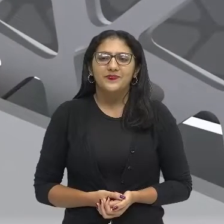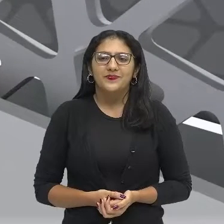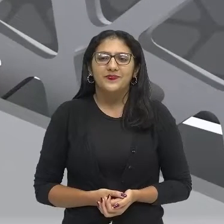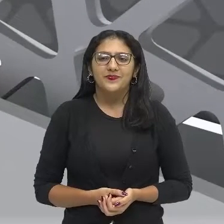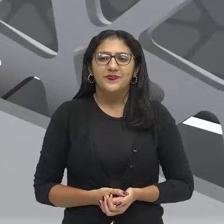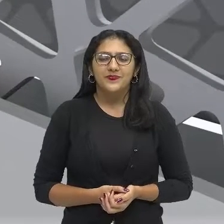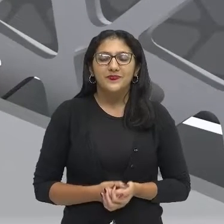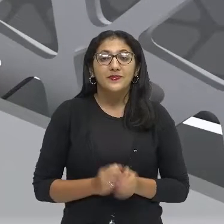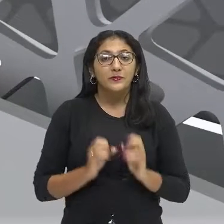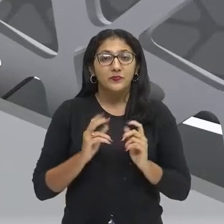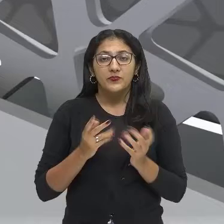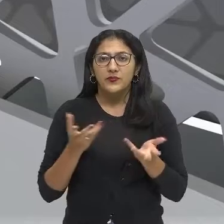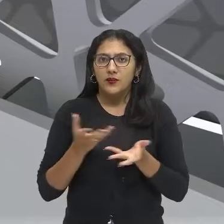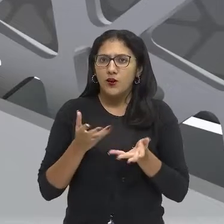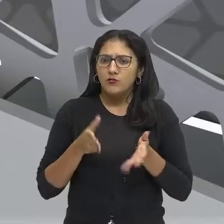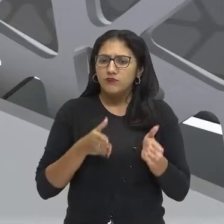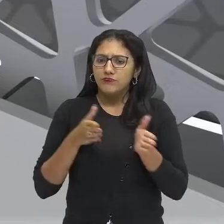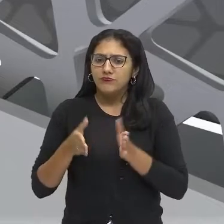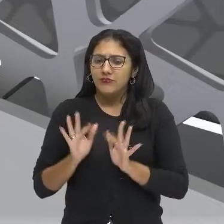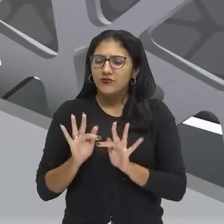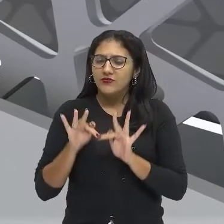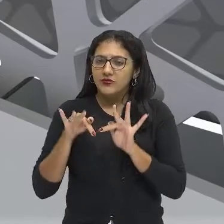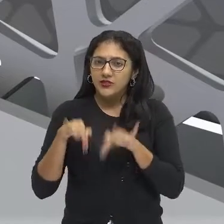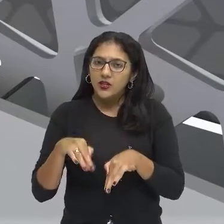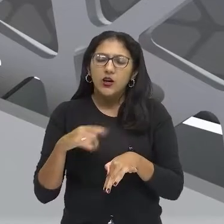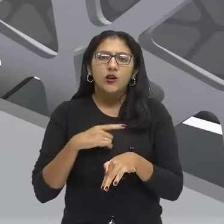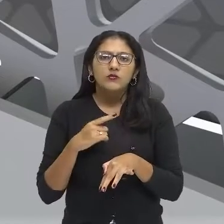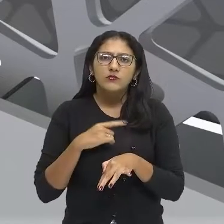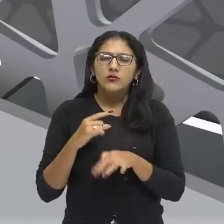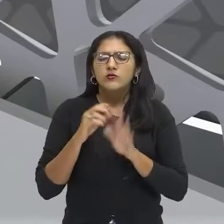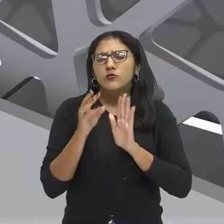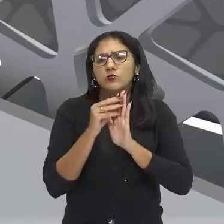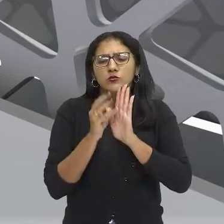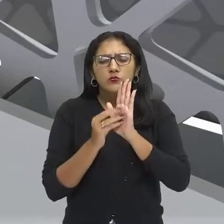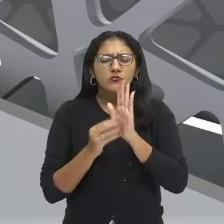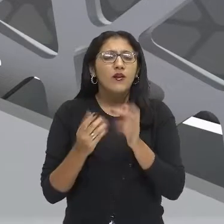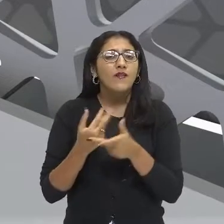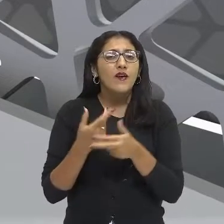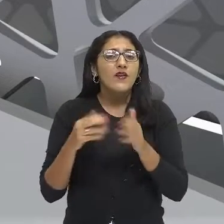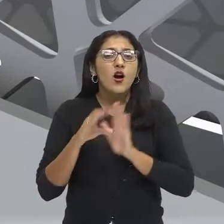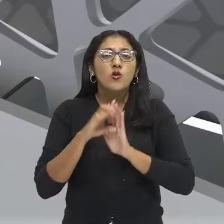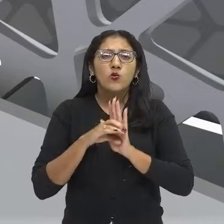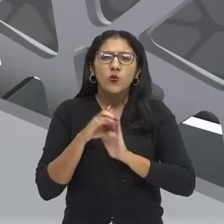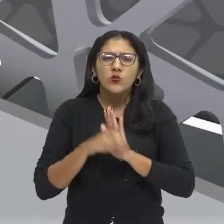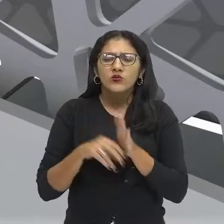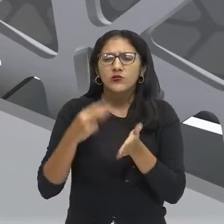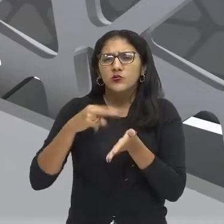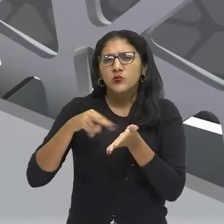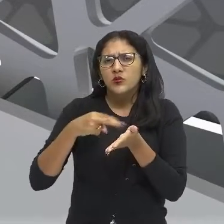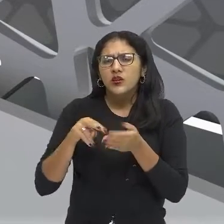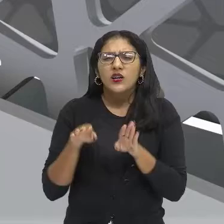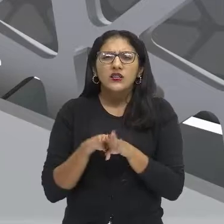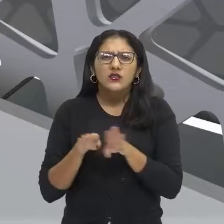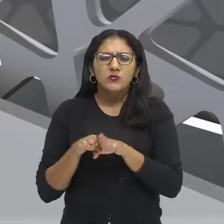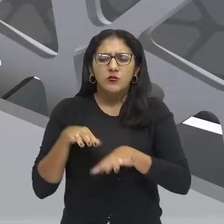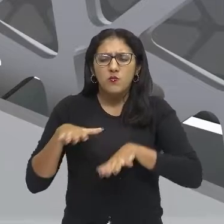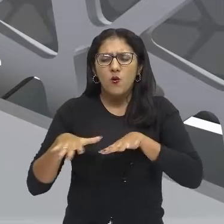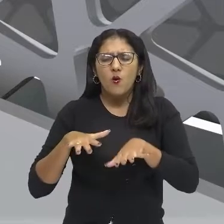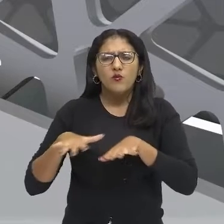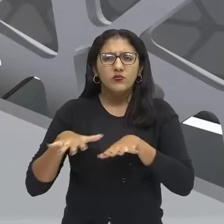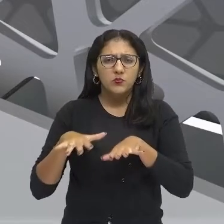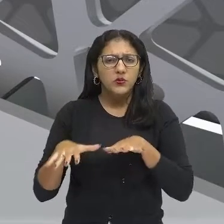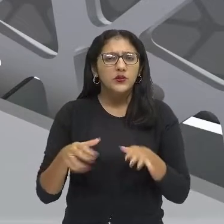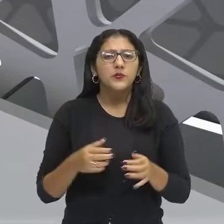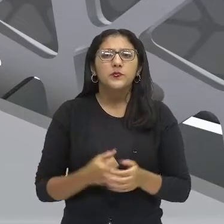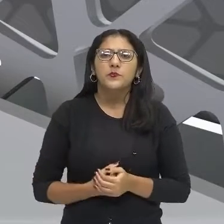Muito bem, gente. Então, nessa última unidade, nós trabalhamos sobre vários conceitos relacionados às danças e atividades rítmicas.